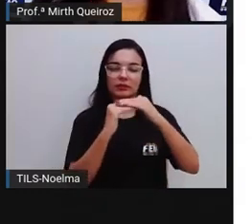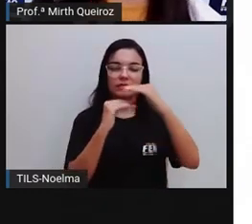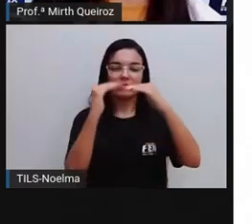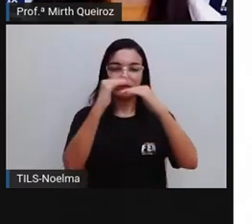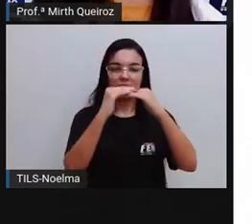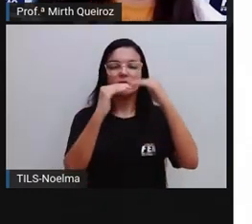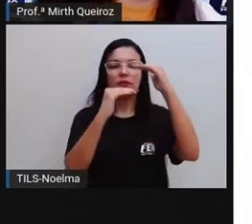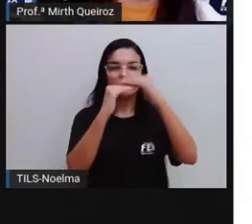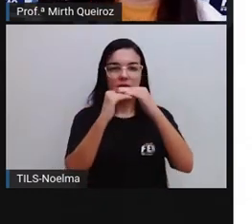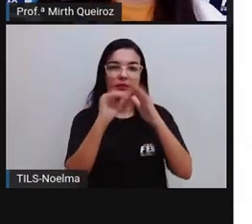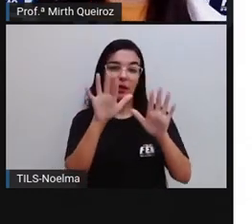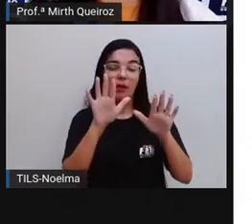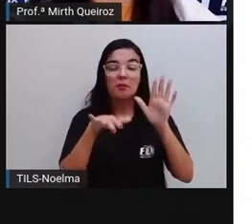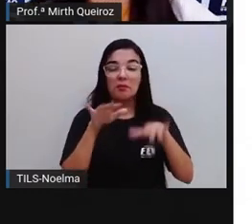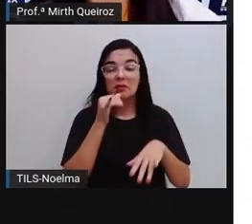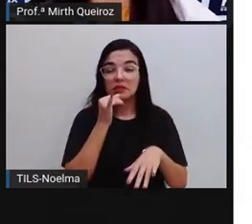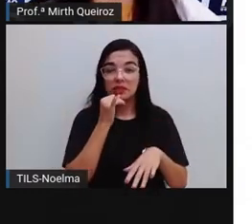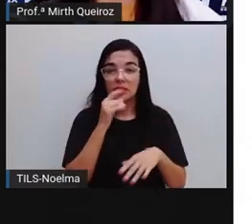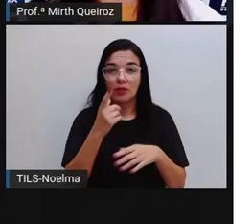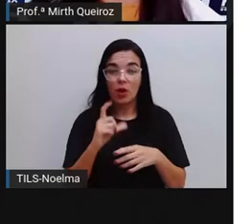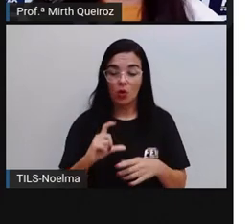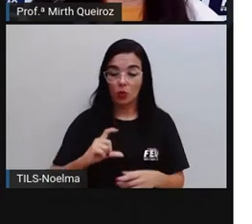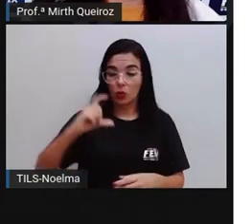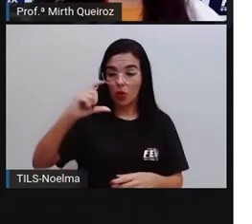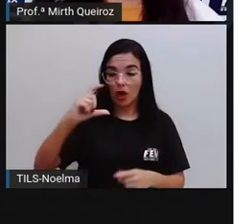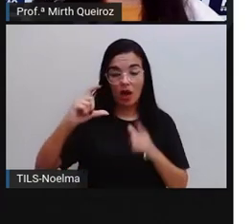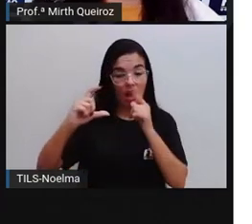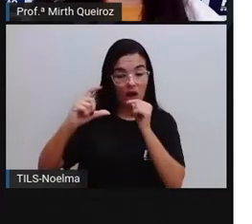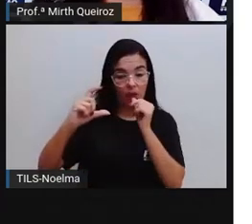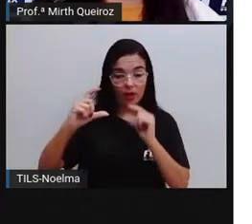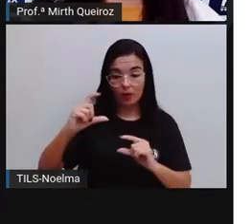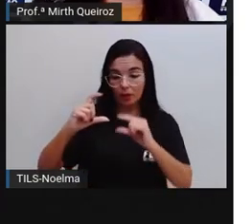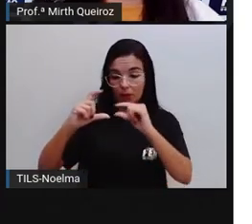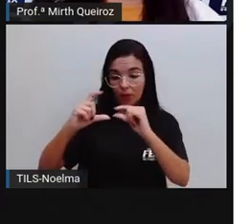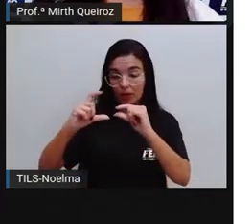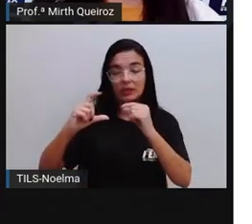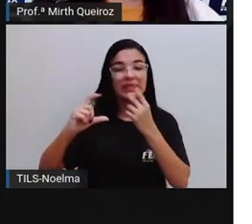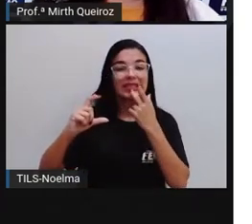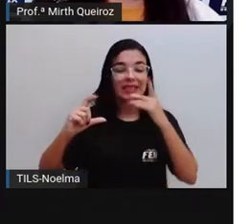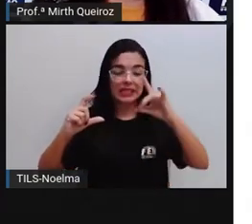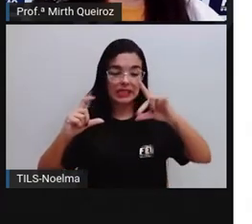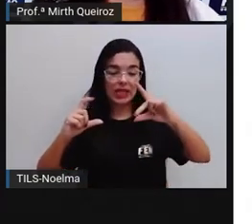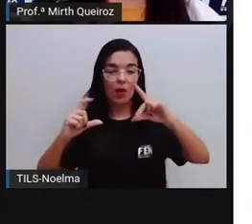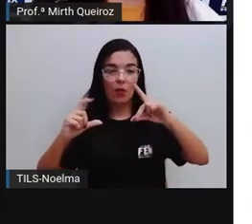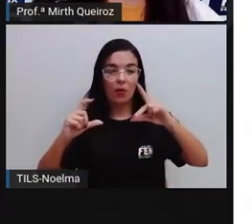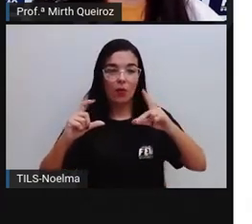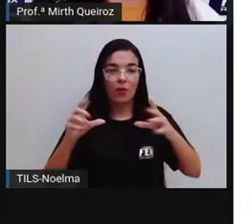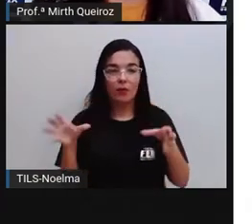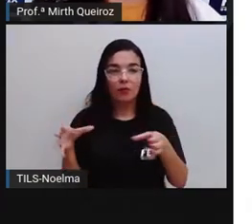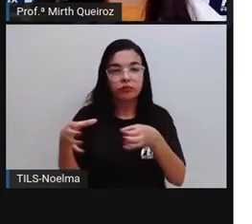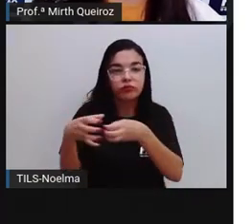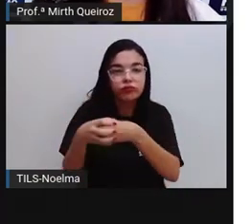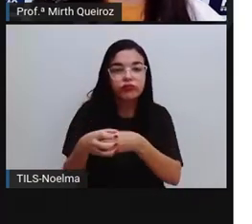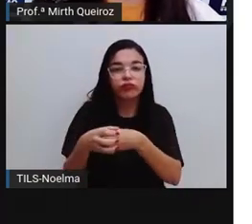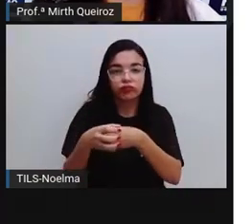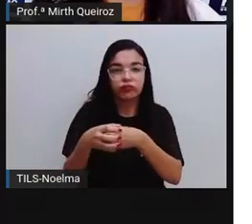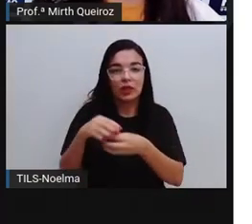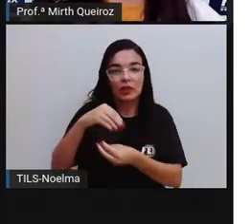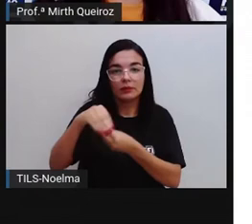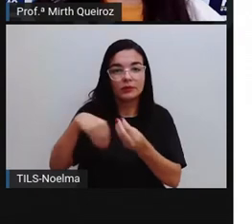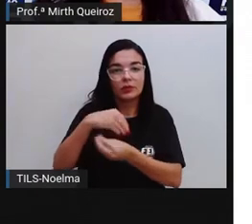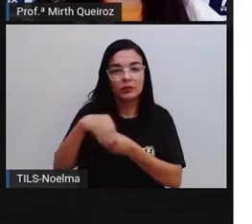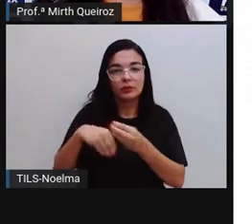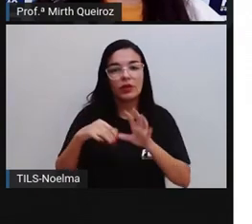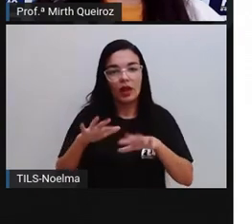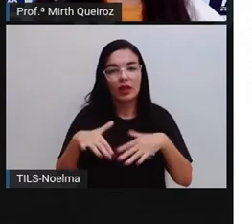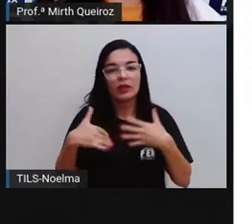por exemplo, de sal, quantidade de água que foi colocado ali dentro do recipiente para poder formar aquela mistura. Então,